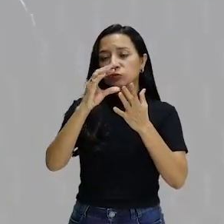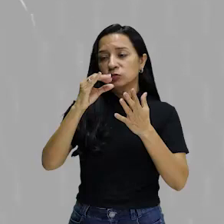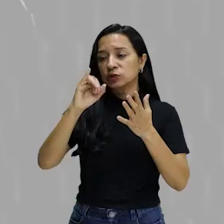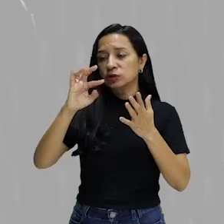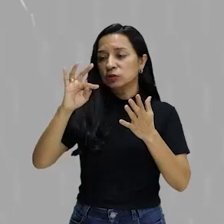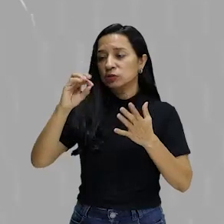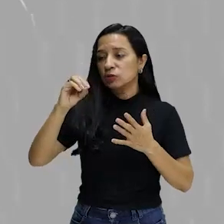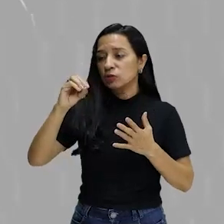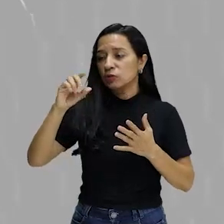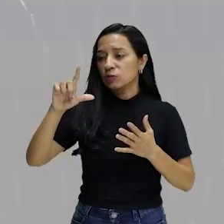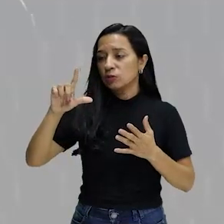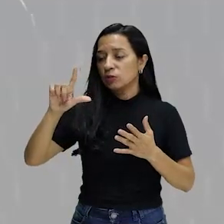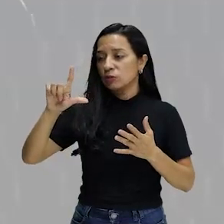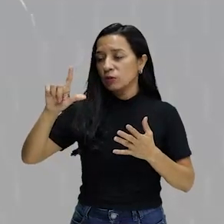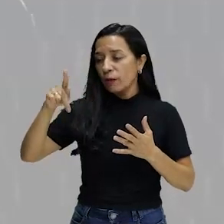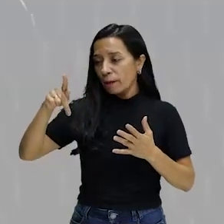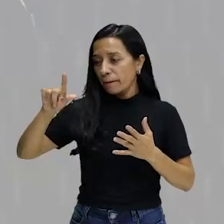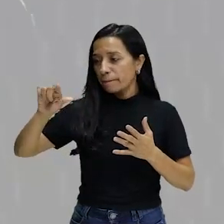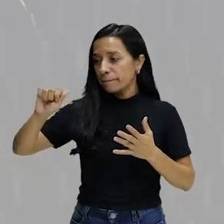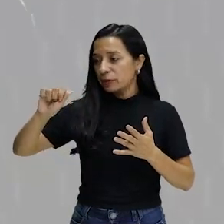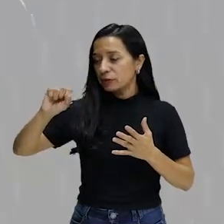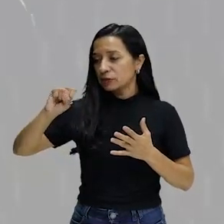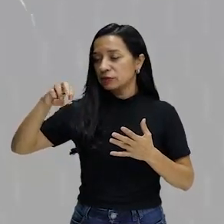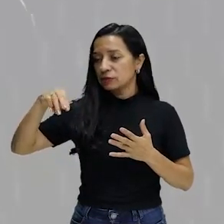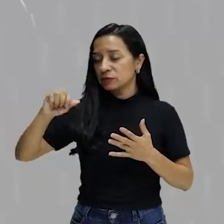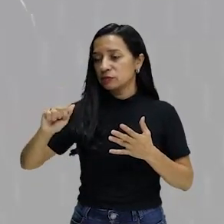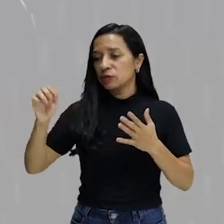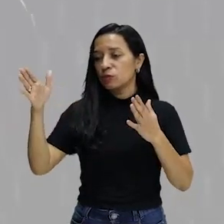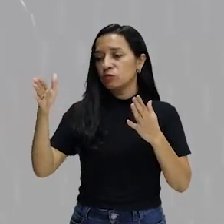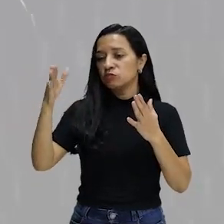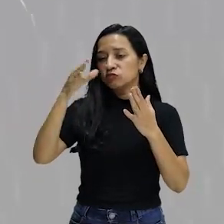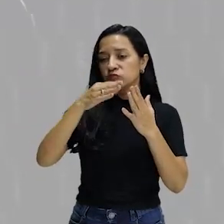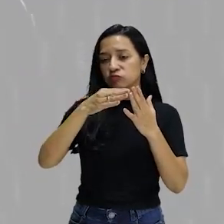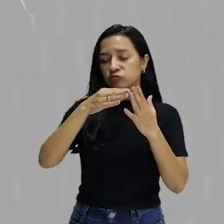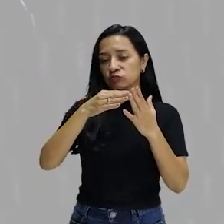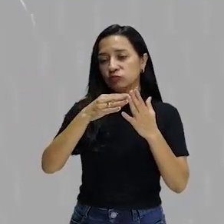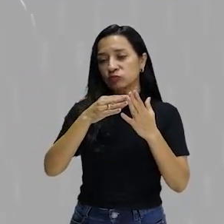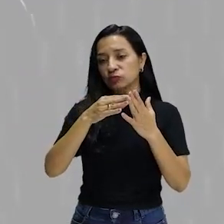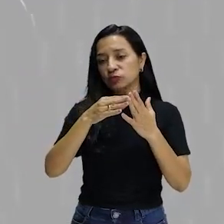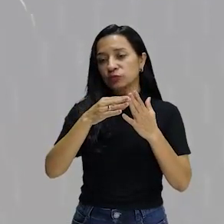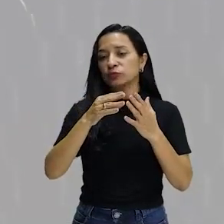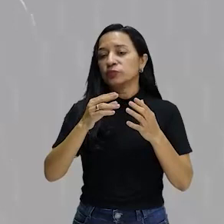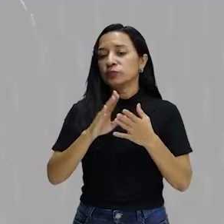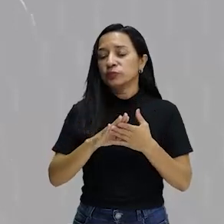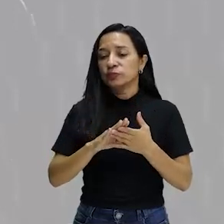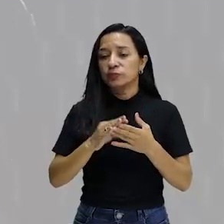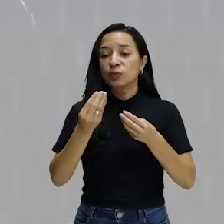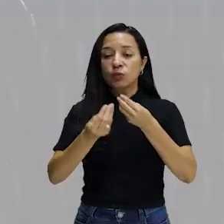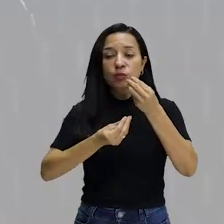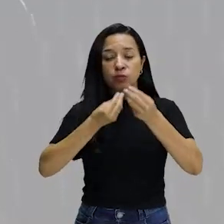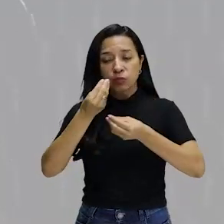das células das folhas fique mais concentrados. E, consequentemente,